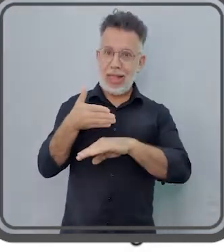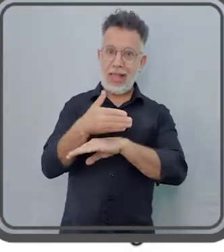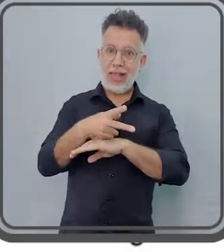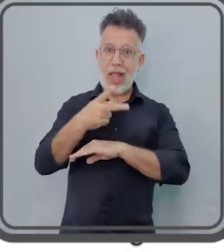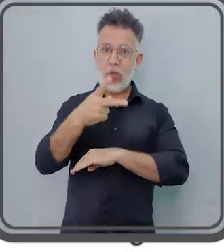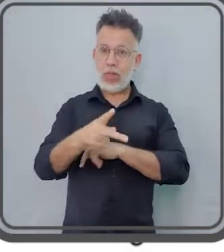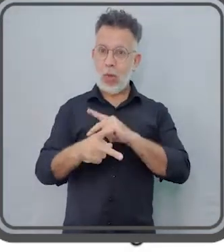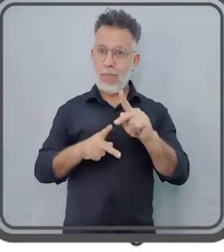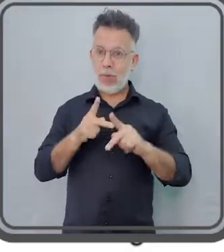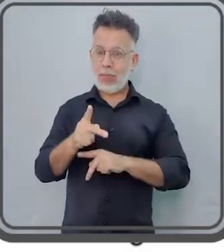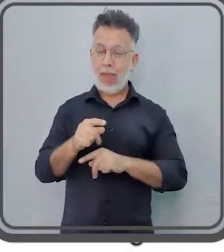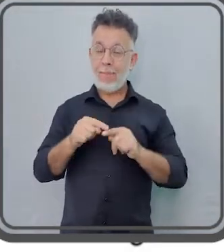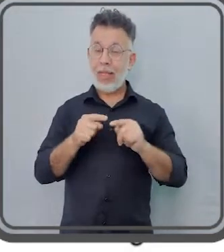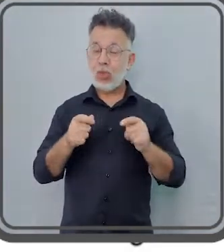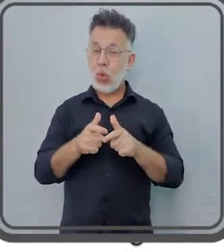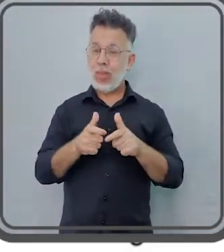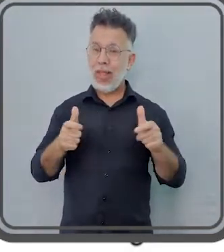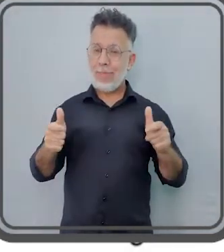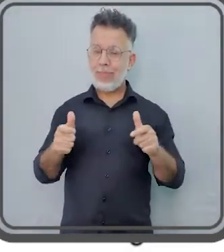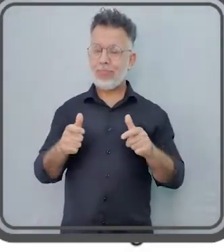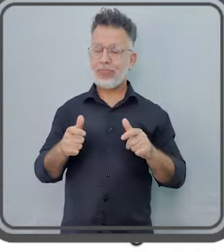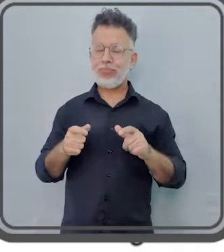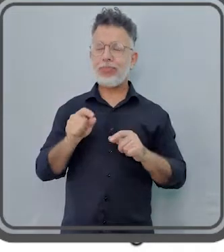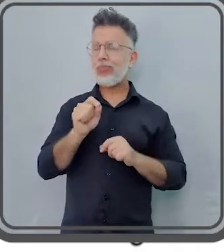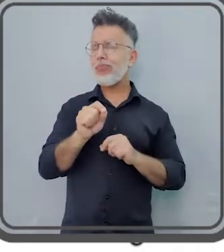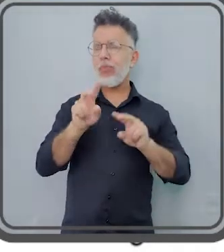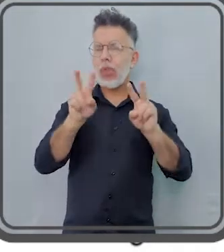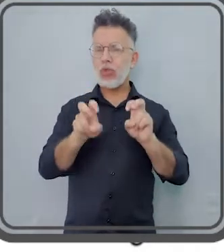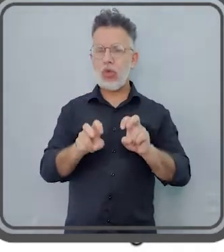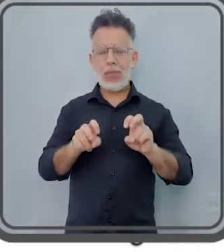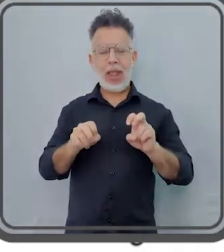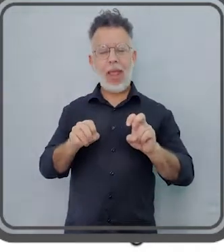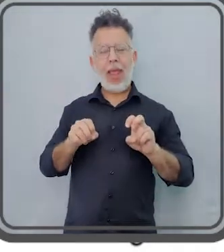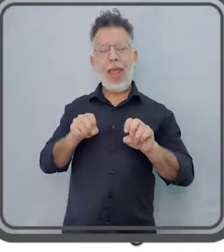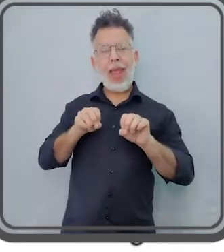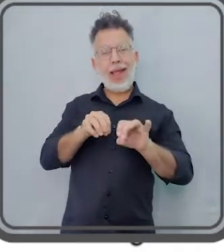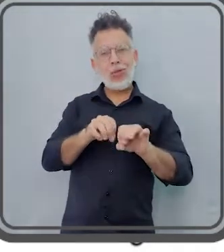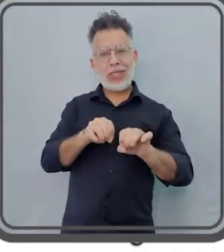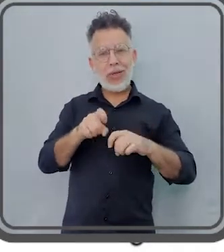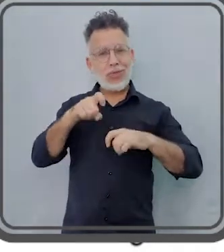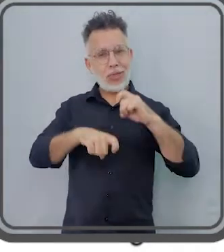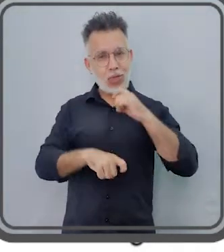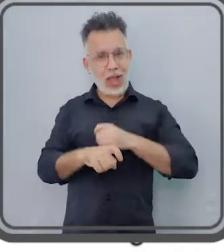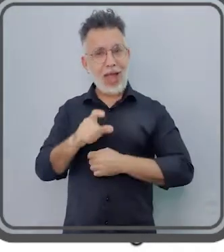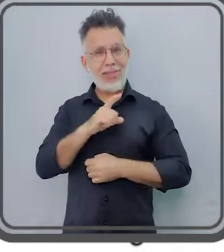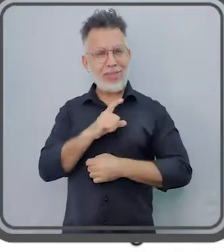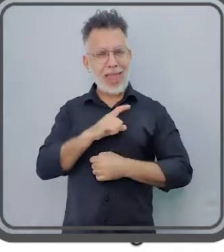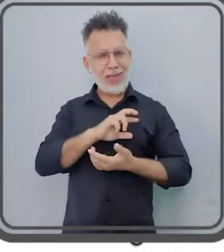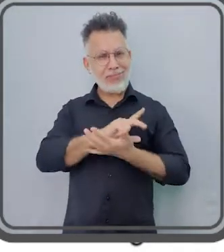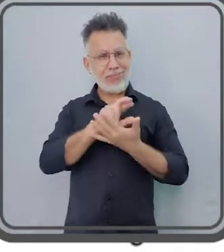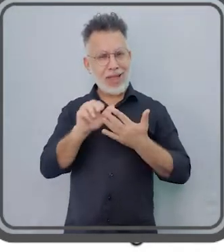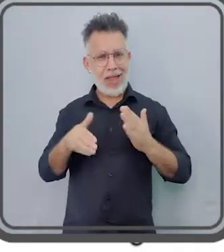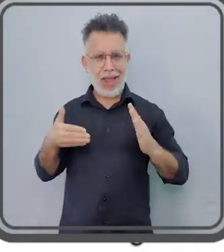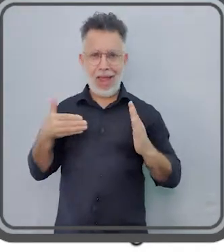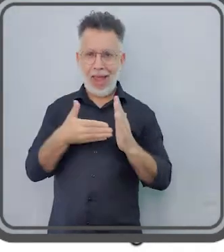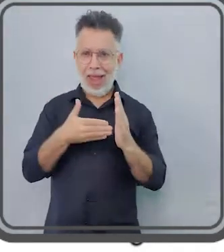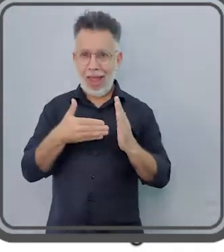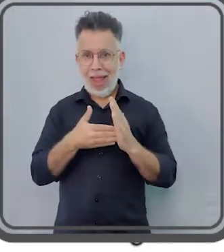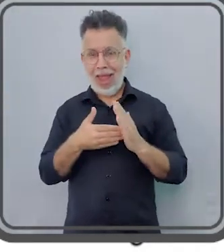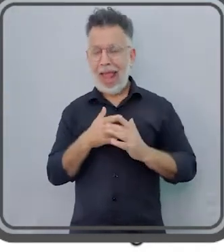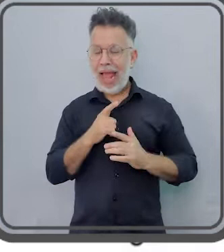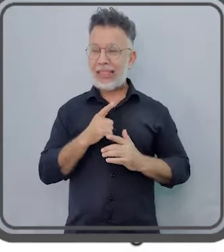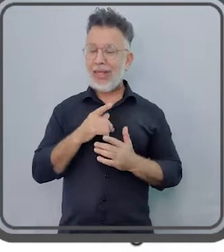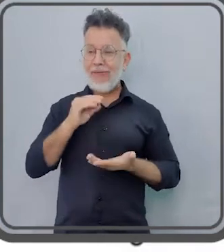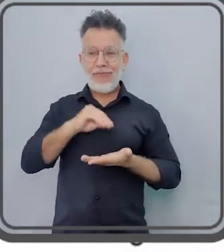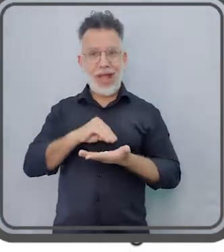público. Mas quando a gente também amplia essa lupa na pauta educação sexual, a gente enfrenta uma série de barreiras, ausência